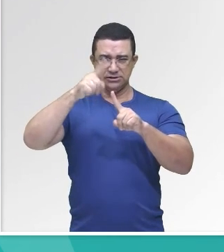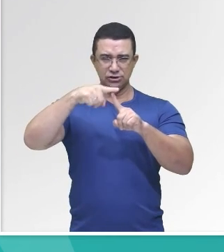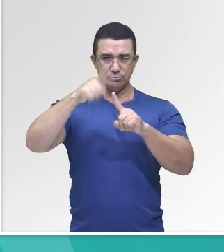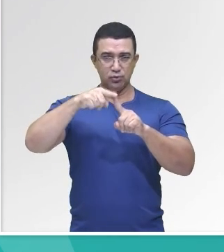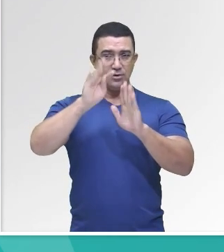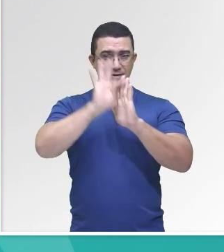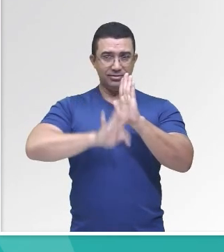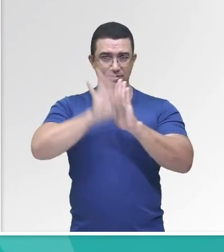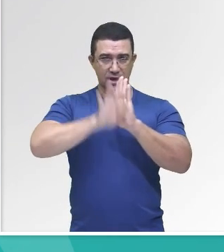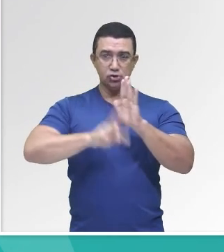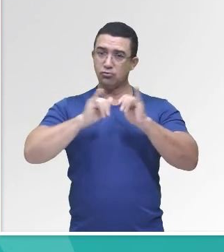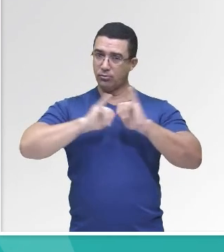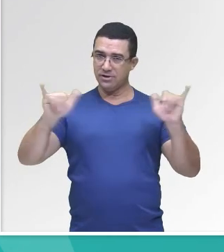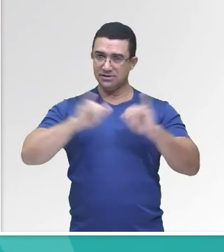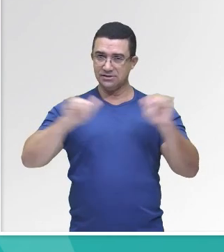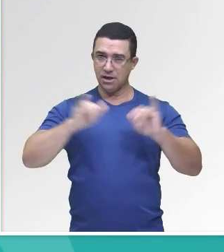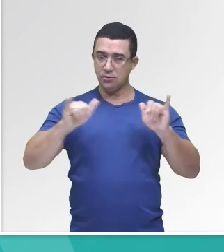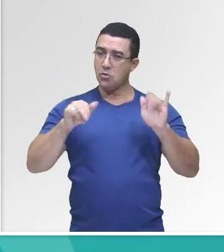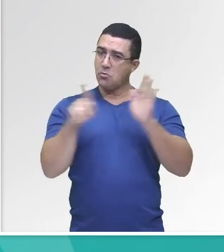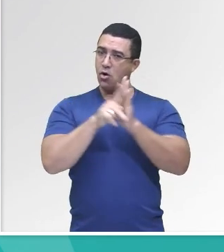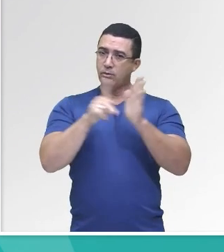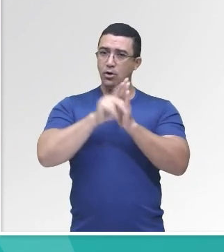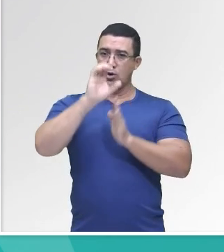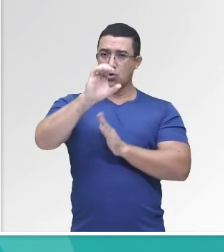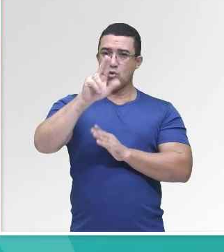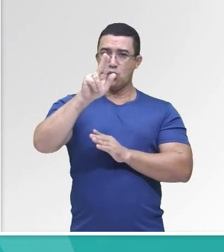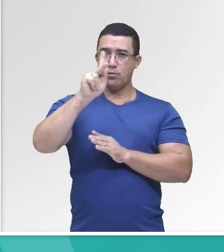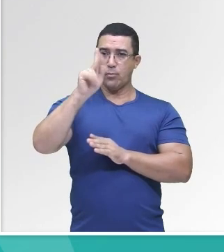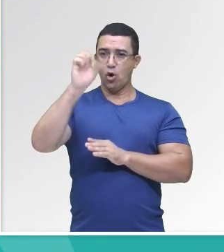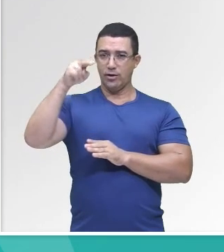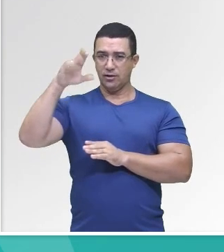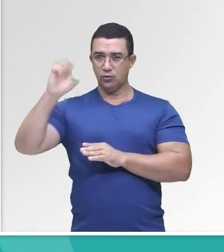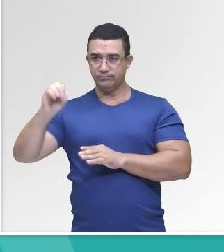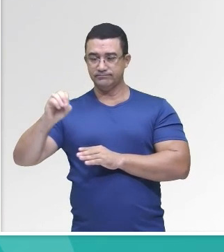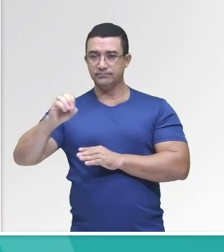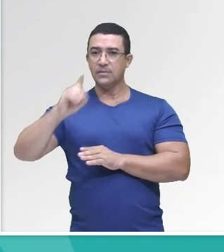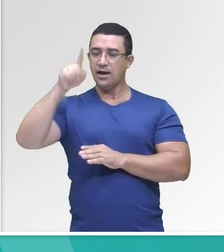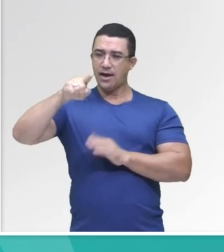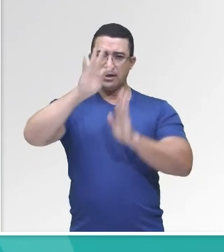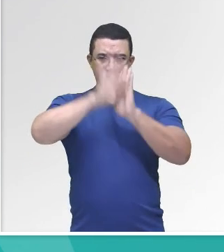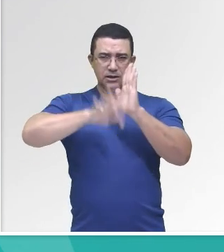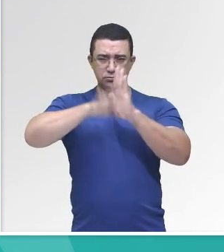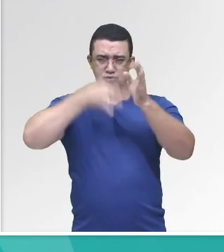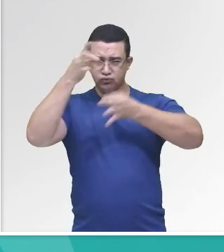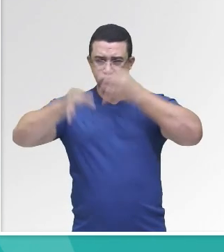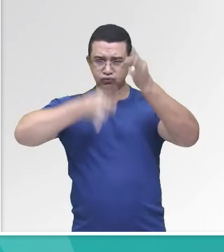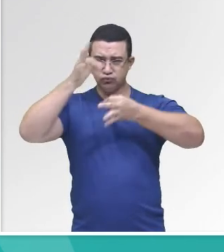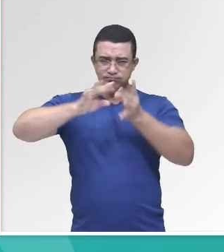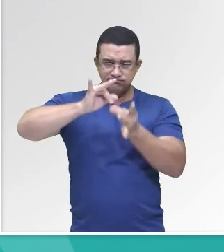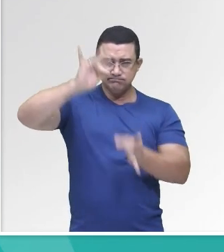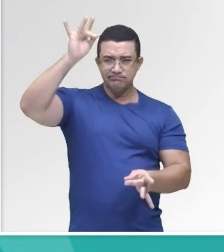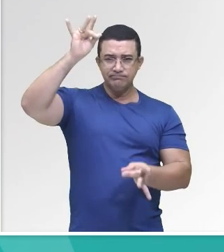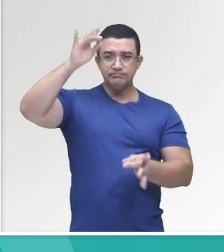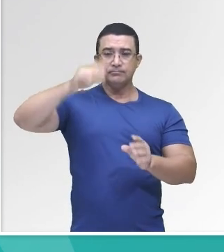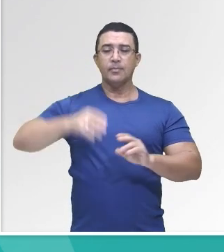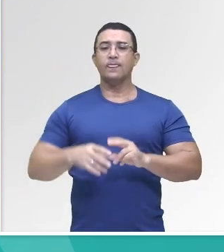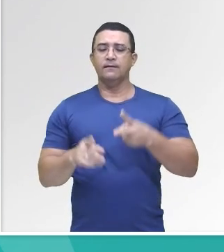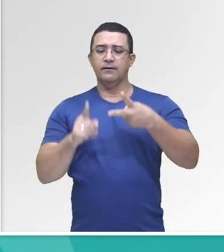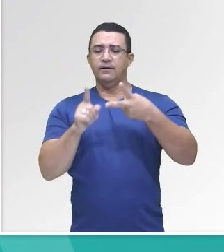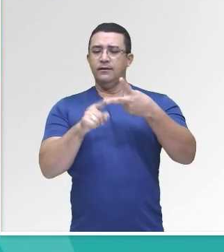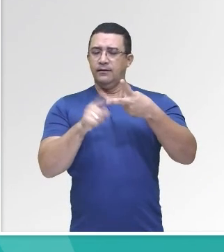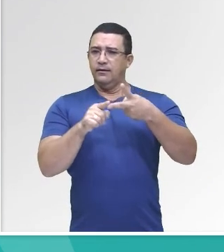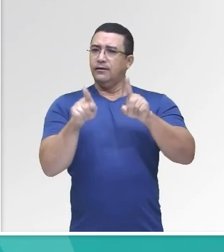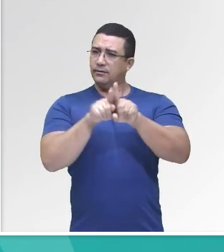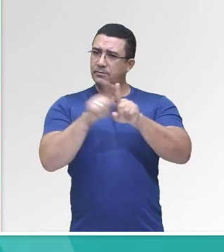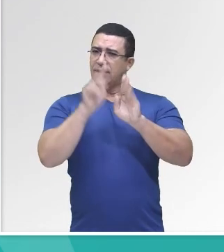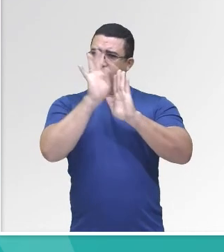nós acabamos de ler dos cupons é um texto publicitário argumentativo descritivo. Mas também nós temos um outro tipo de